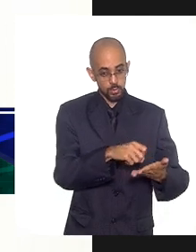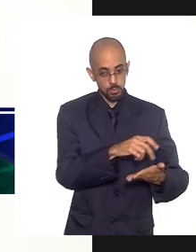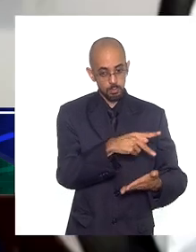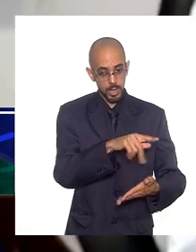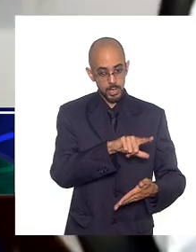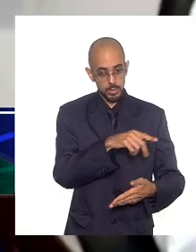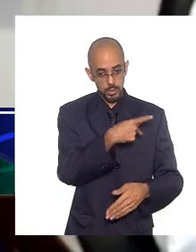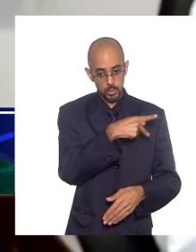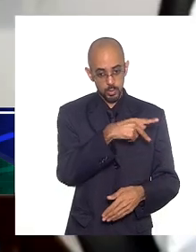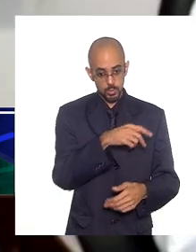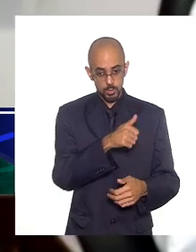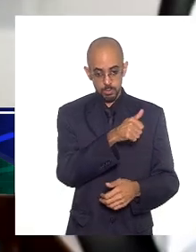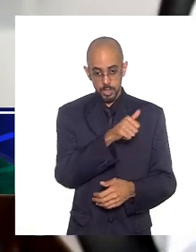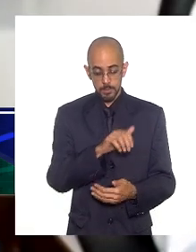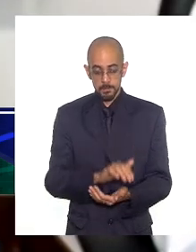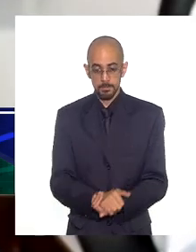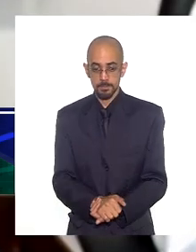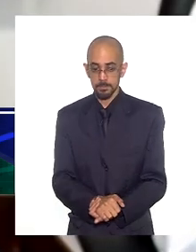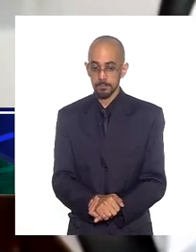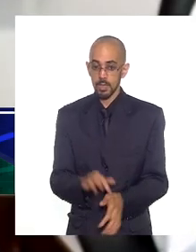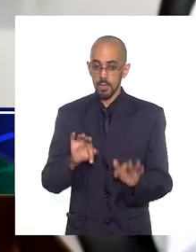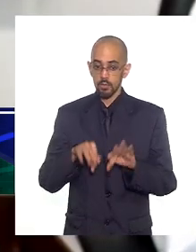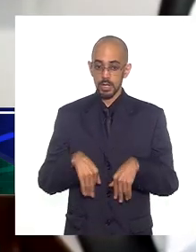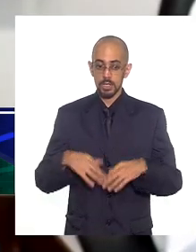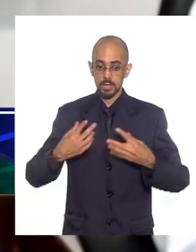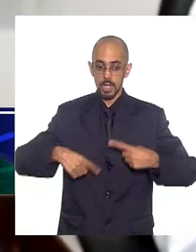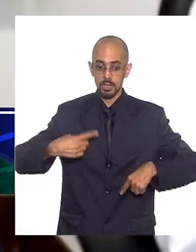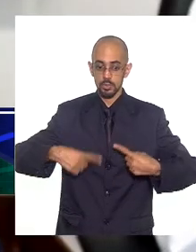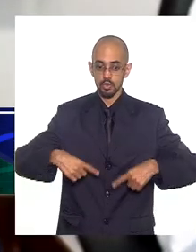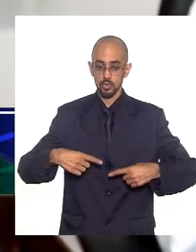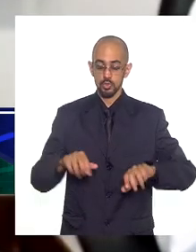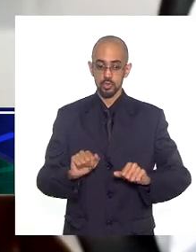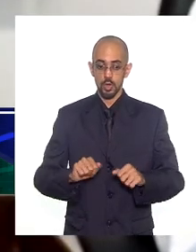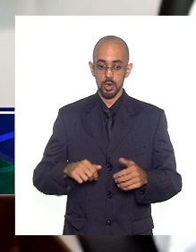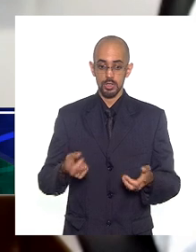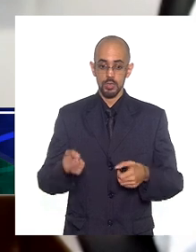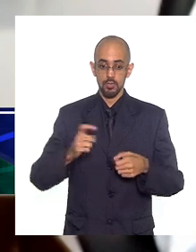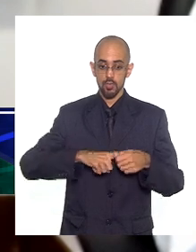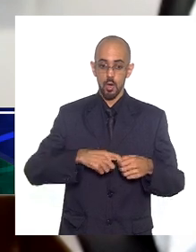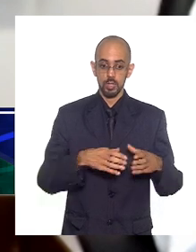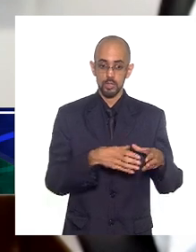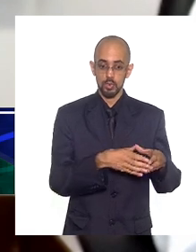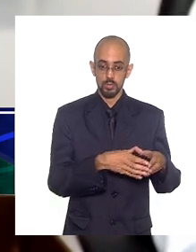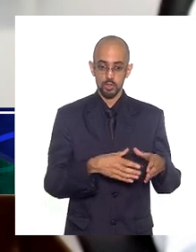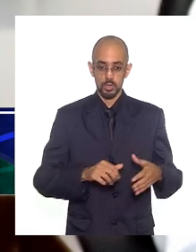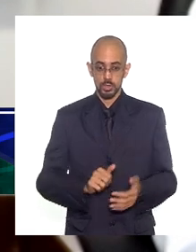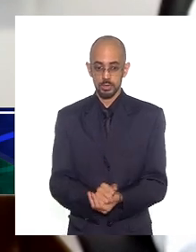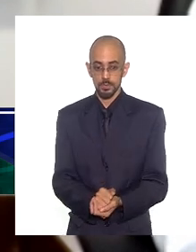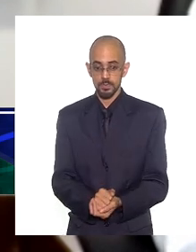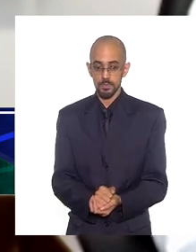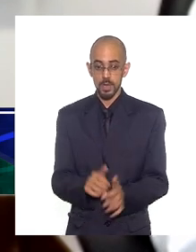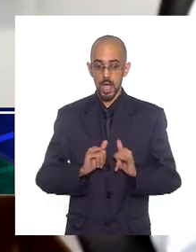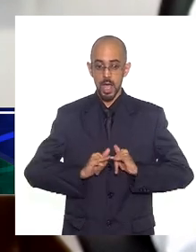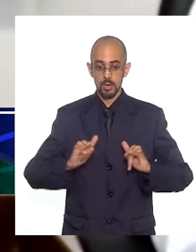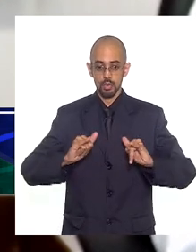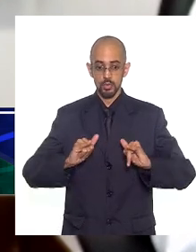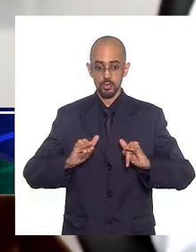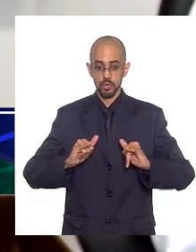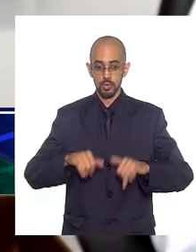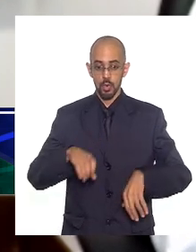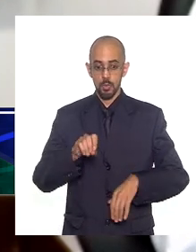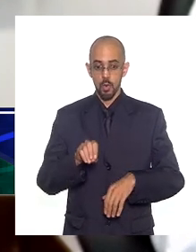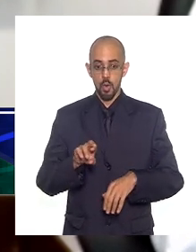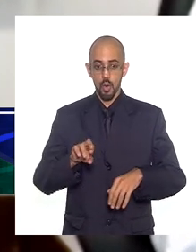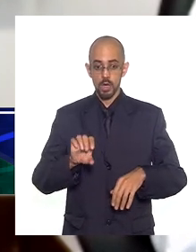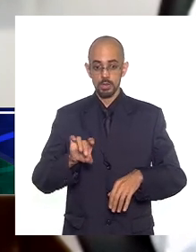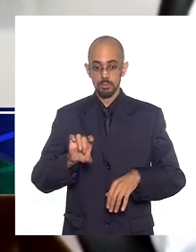Ok. Cerrada a discussão, a presente proposta recebeu 10 emendas e retorna às comissões. Anuncio, em tramitação ordinária, em segunda